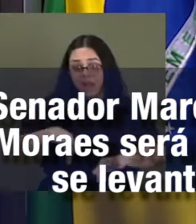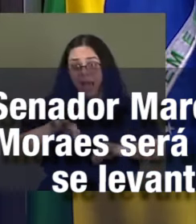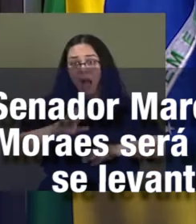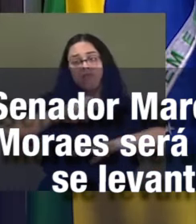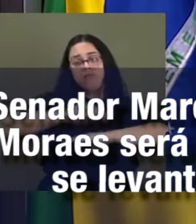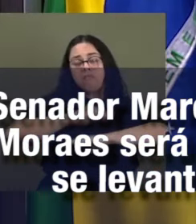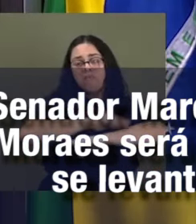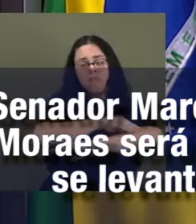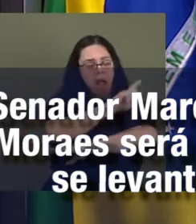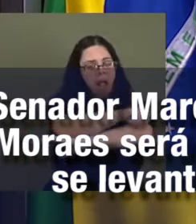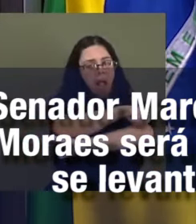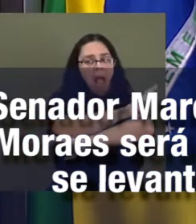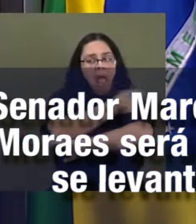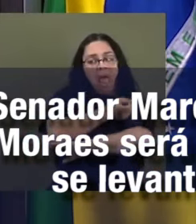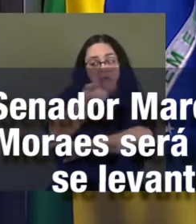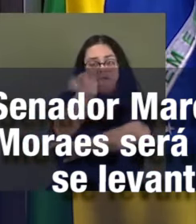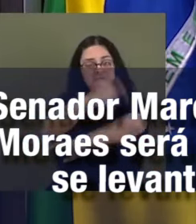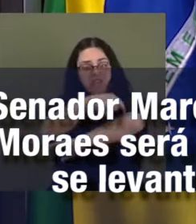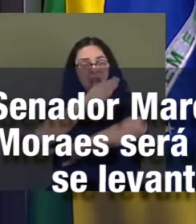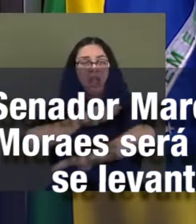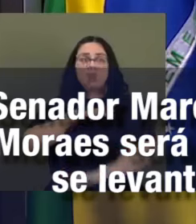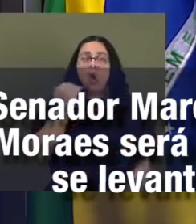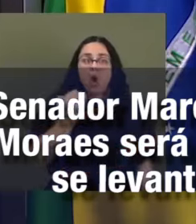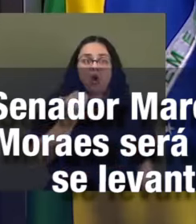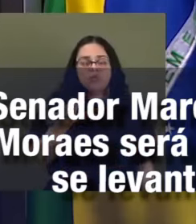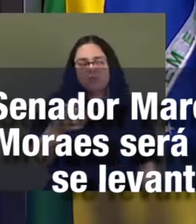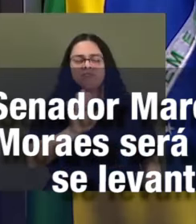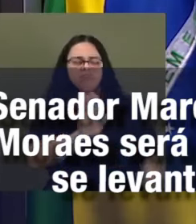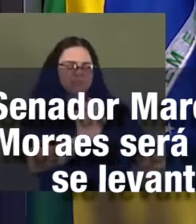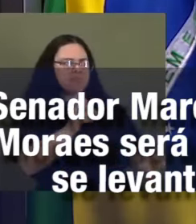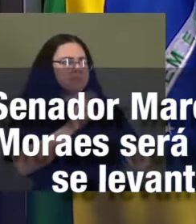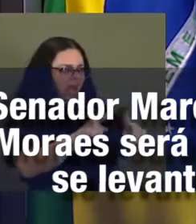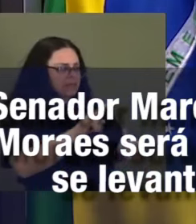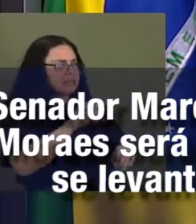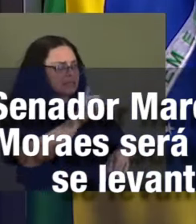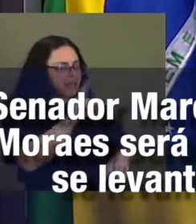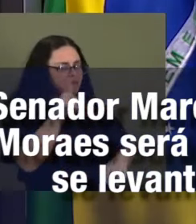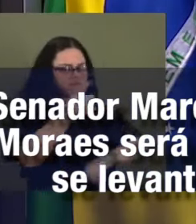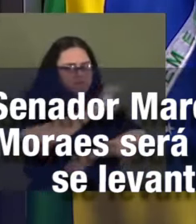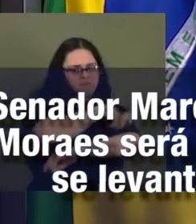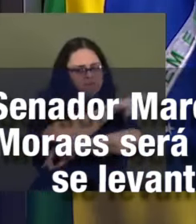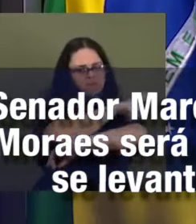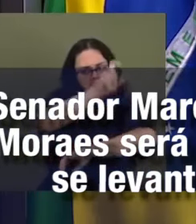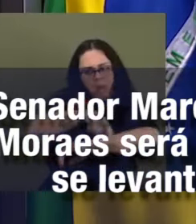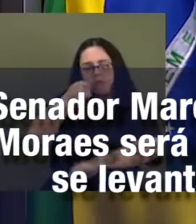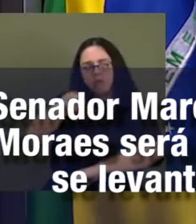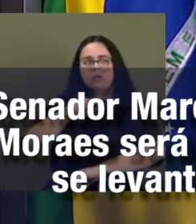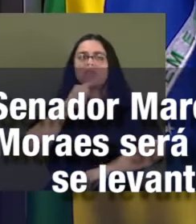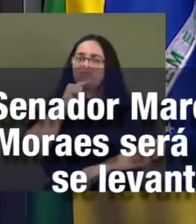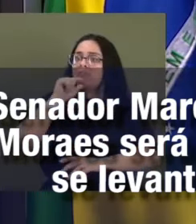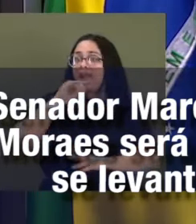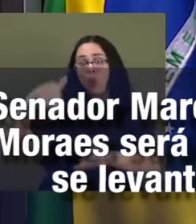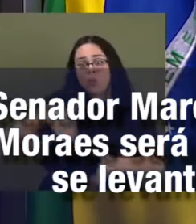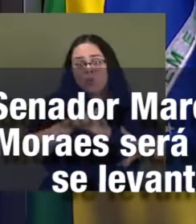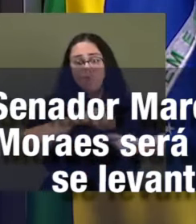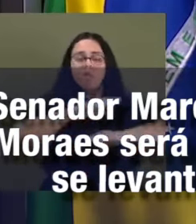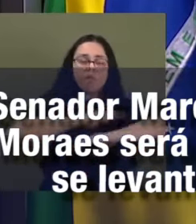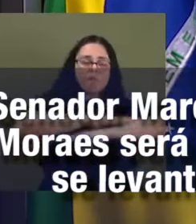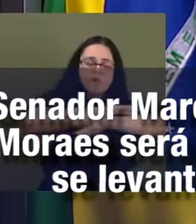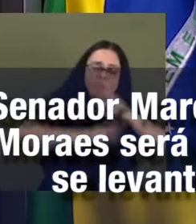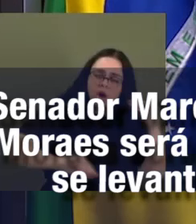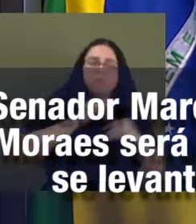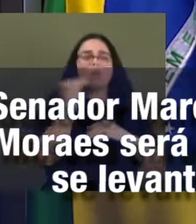E ele falou assim: não, mas se você morrer, eu vou também morrer, porque eu vou estar no rio. E aí convenceu o sapo. O sapo